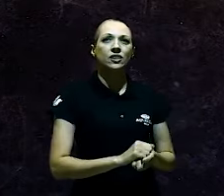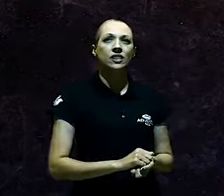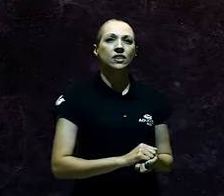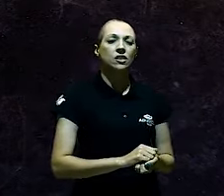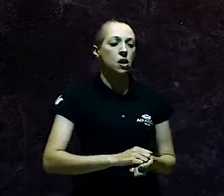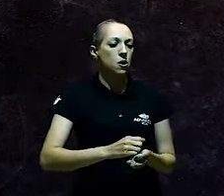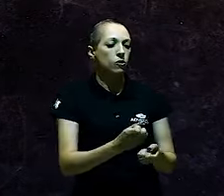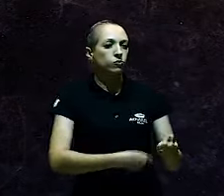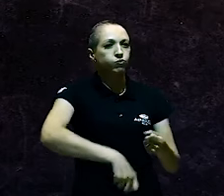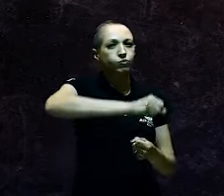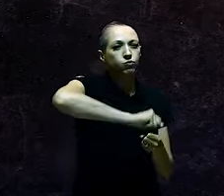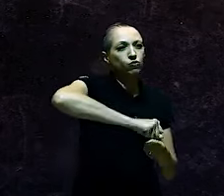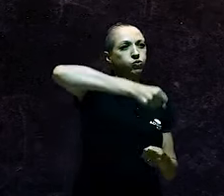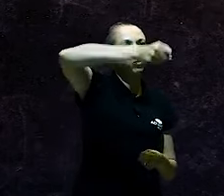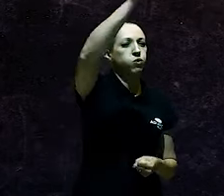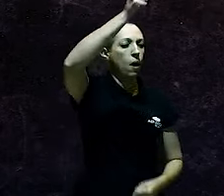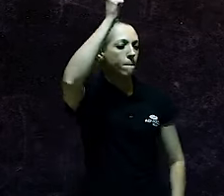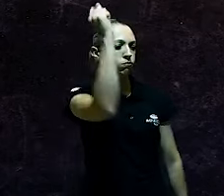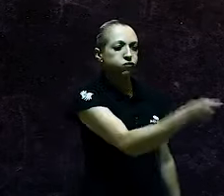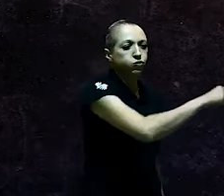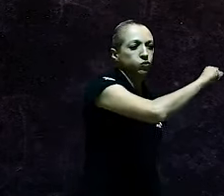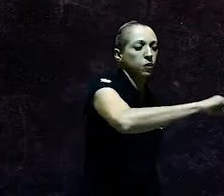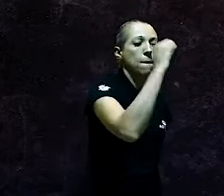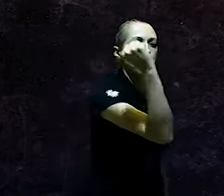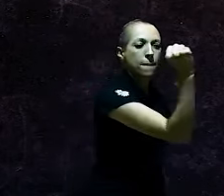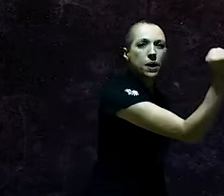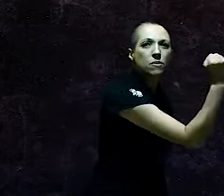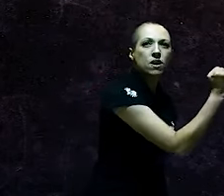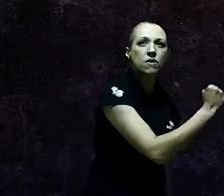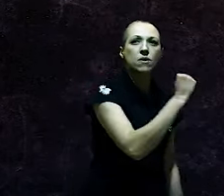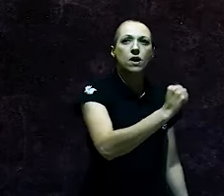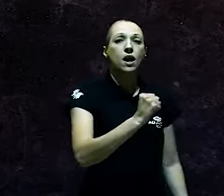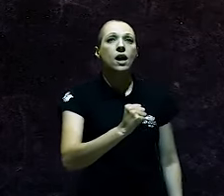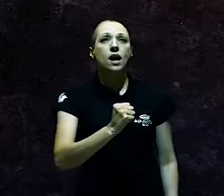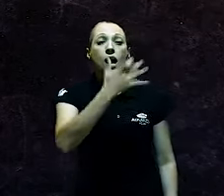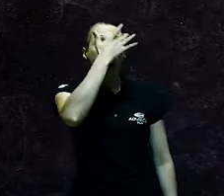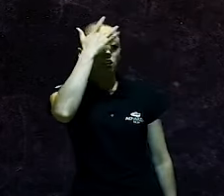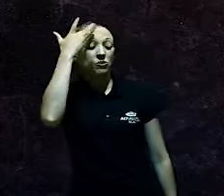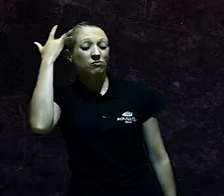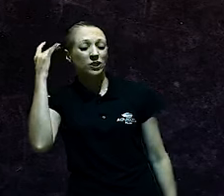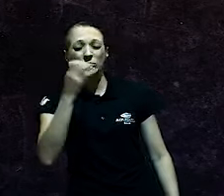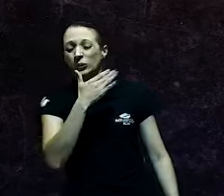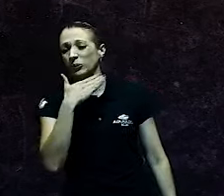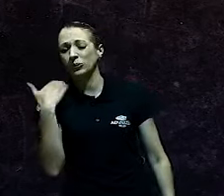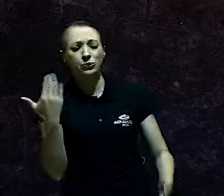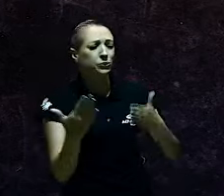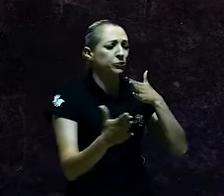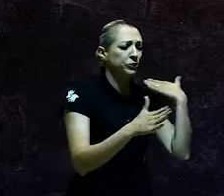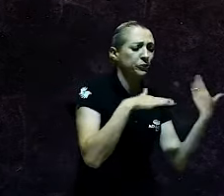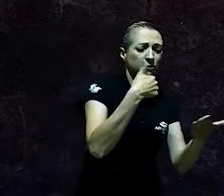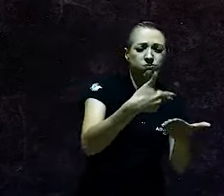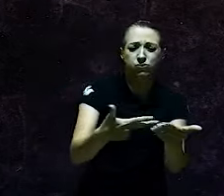que esporeiam, as espadas brilhantes, as lanças reluzentes, uma multidão de feridos, massa de cadáveres mortos